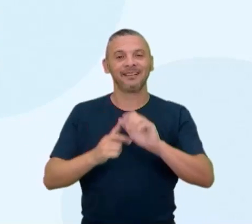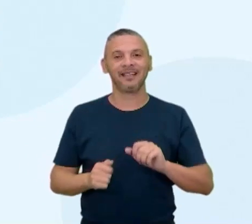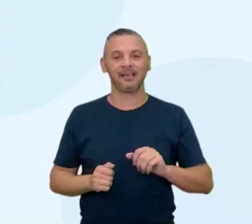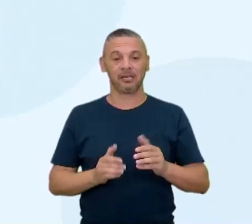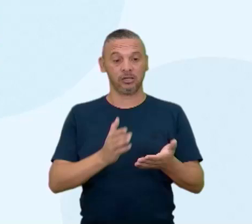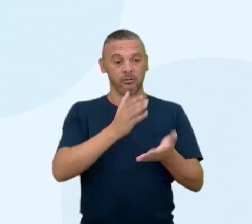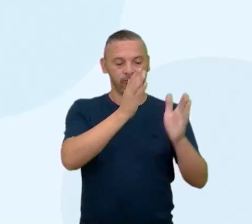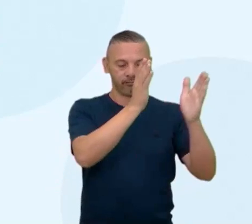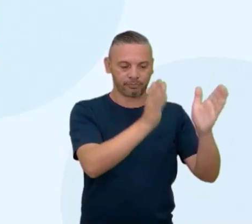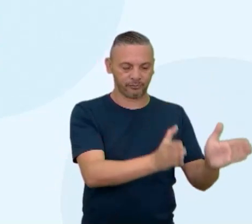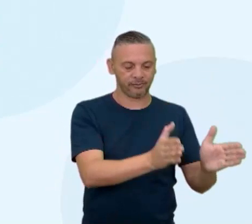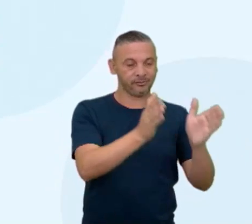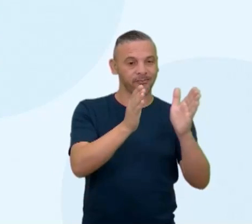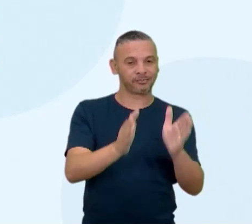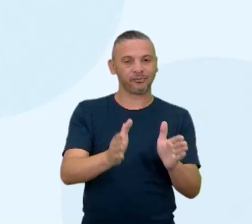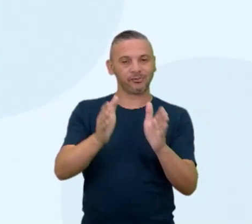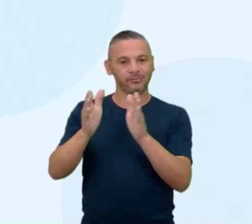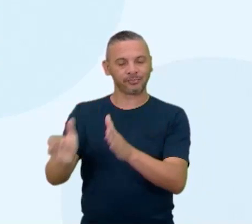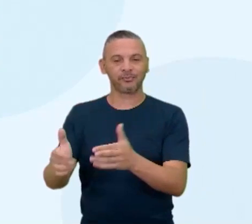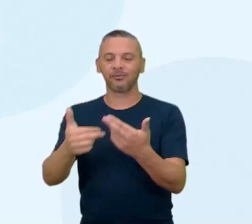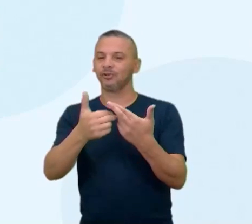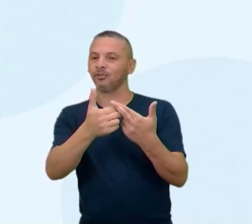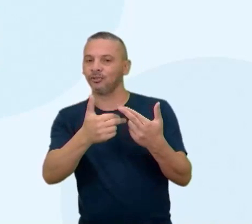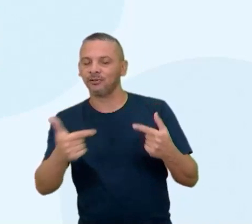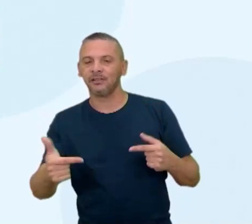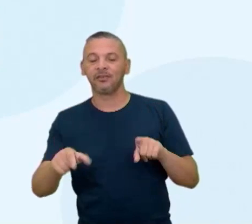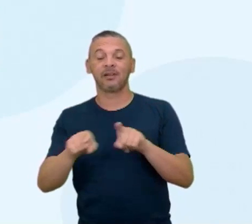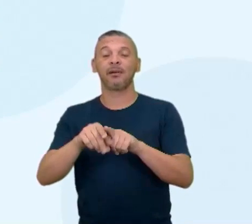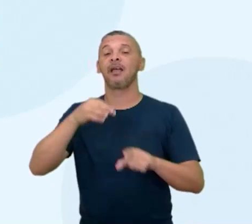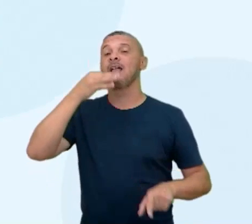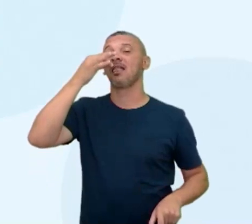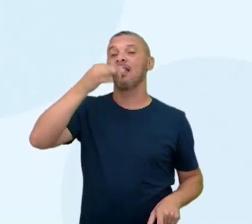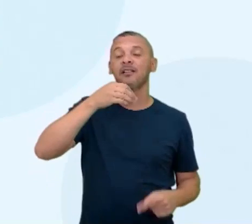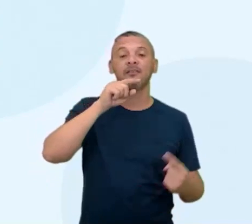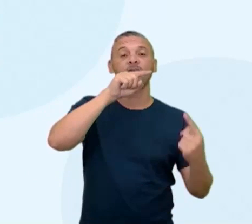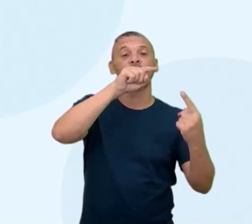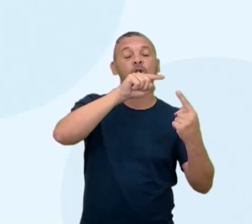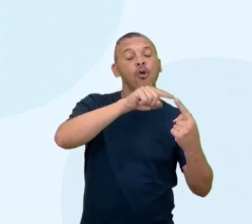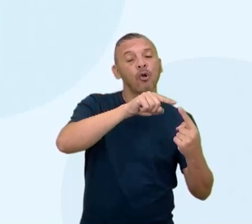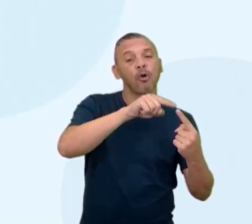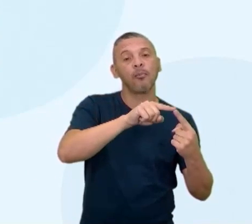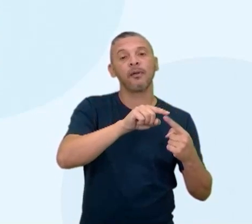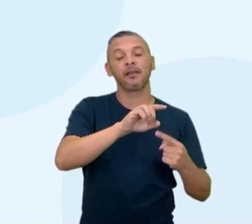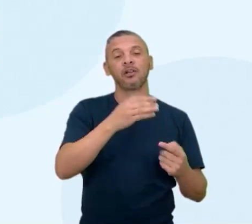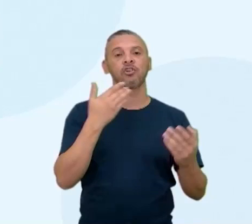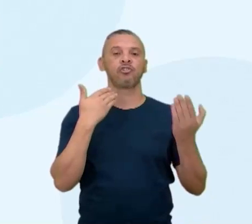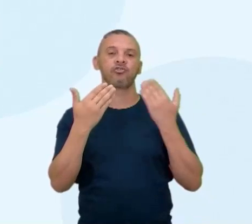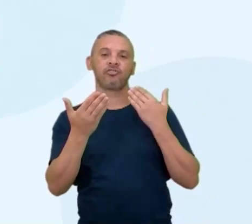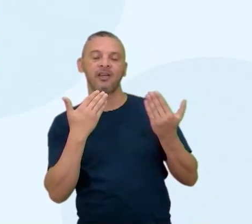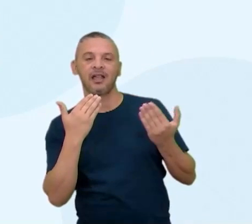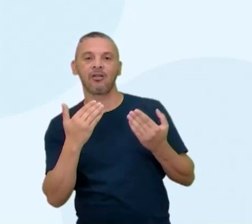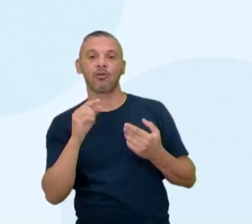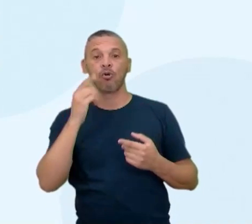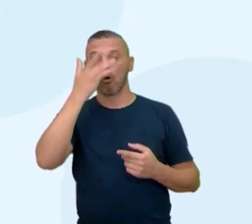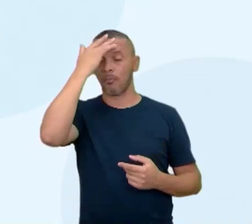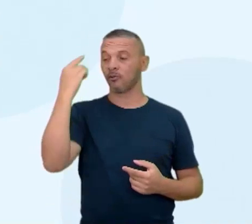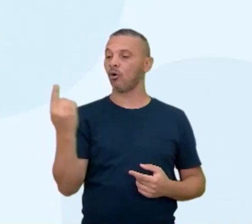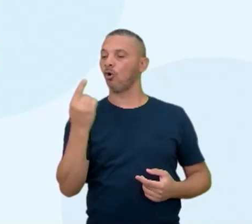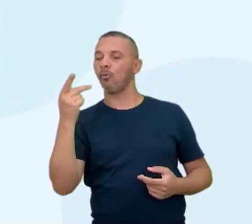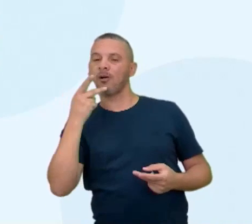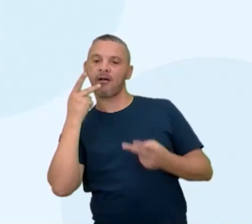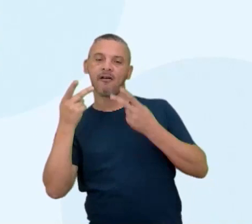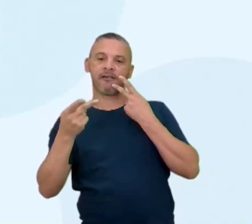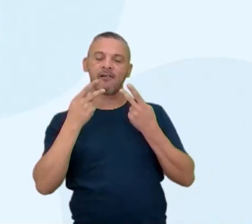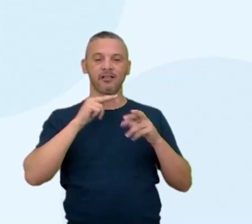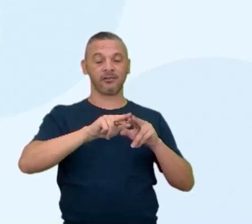e cenas e apresenta procedimentos narrativos, as falas que podem ser diálogos, monólogos e apartes.